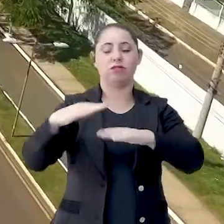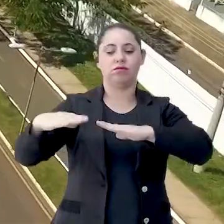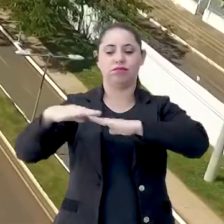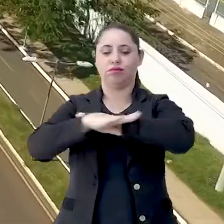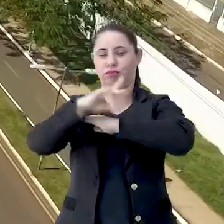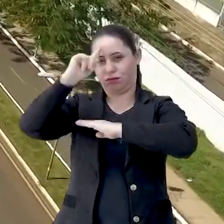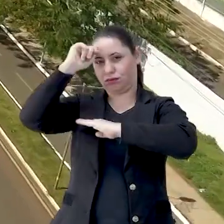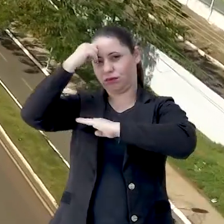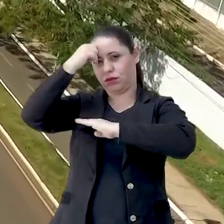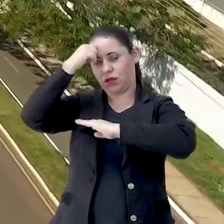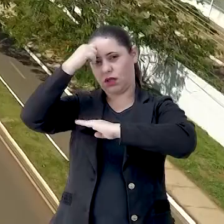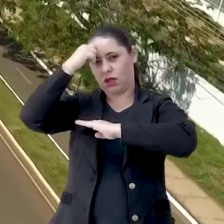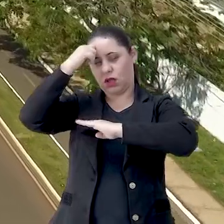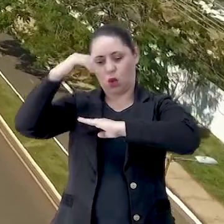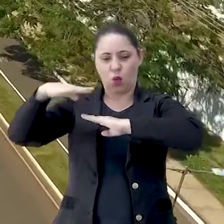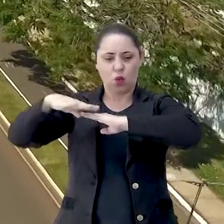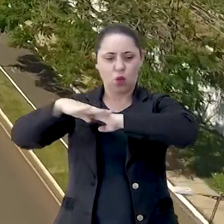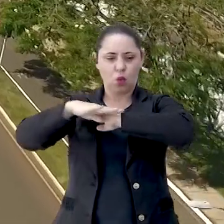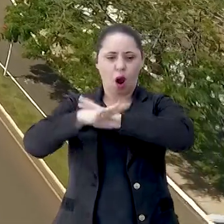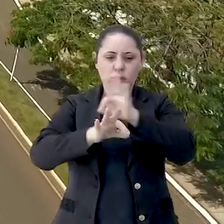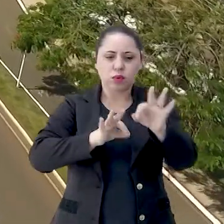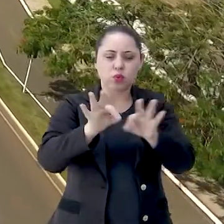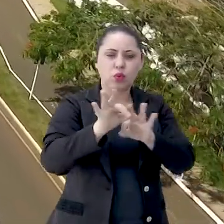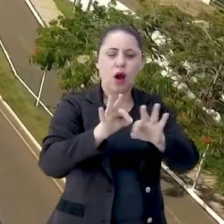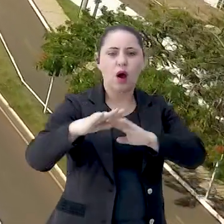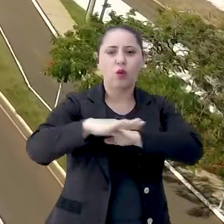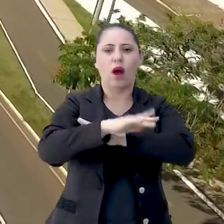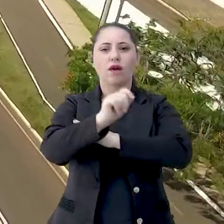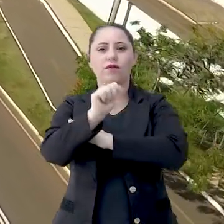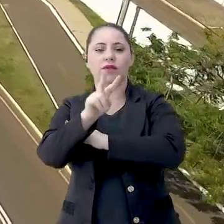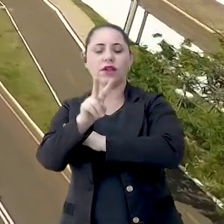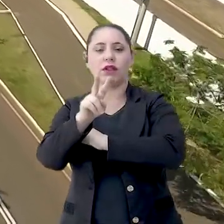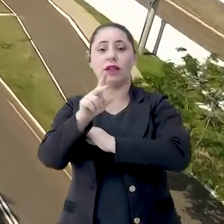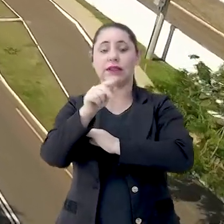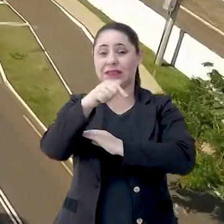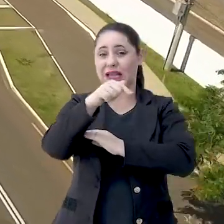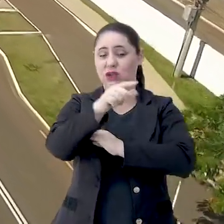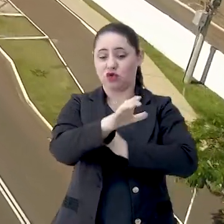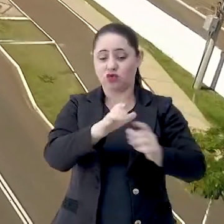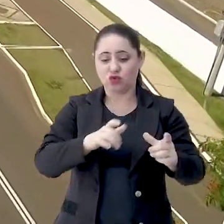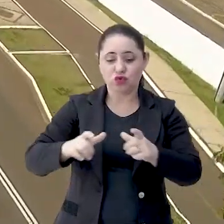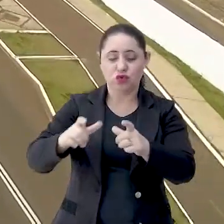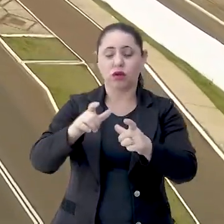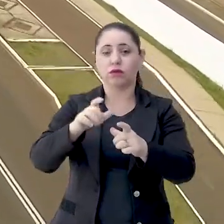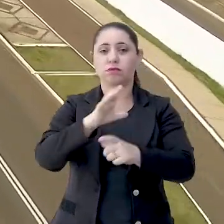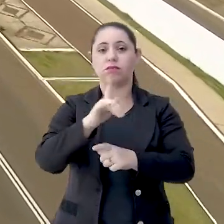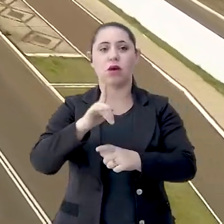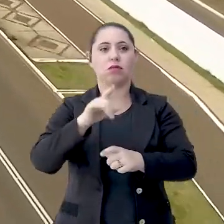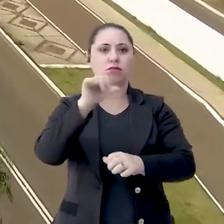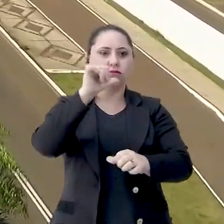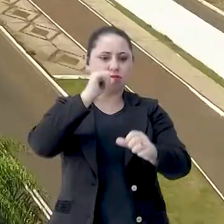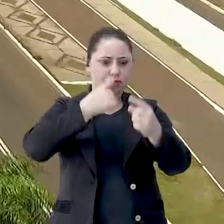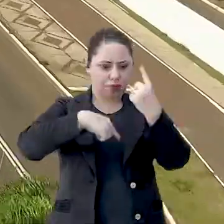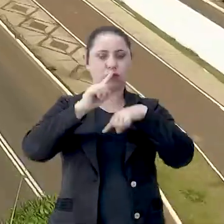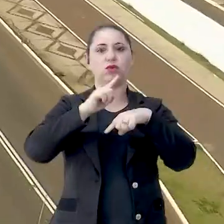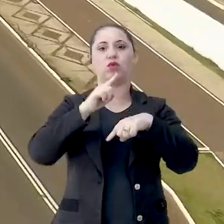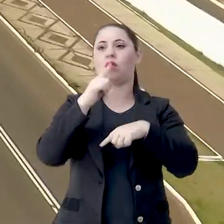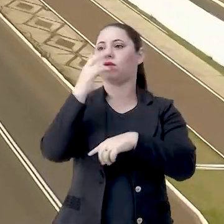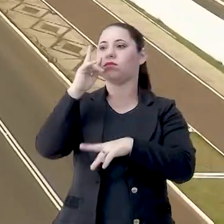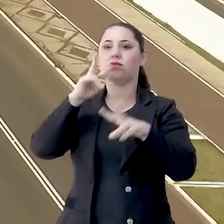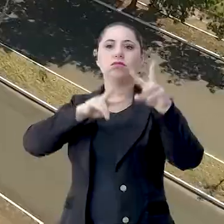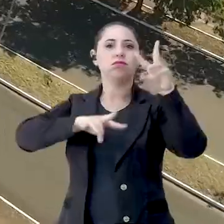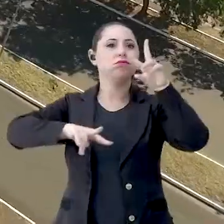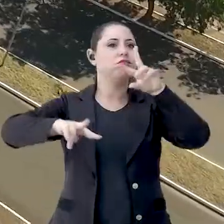Com parceria de investimentos entre a Prefeitura e o governo estadual, com mais de 90 milhões de reais na malha